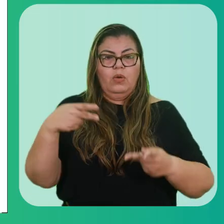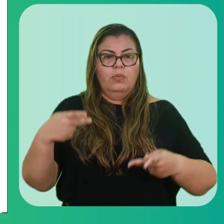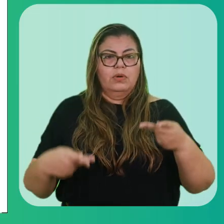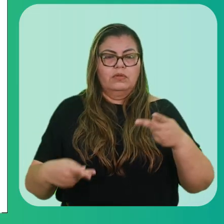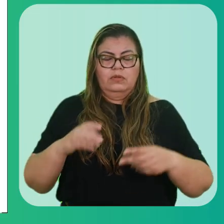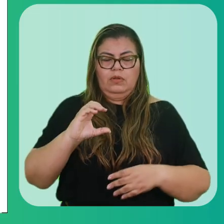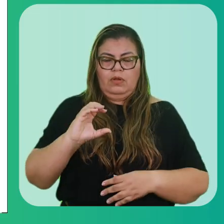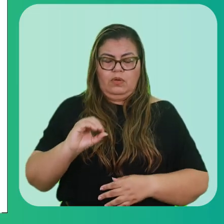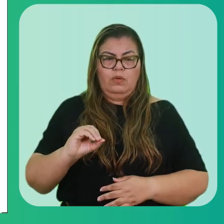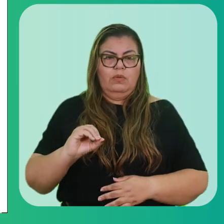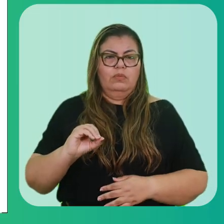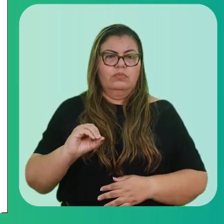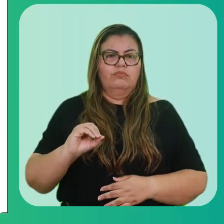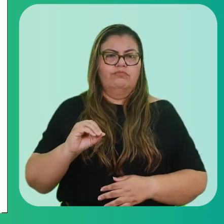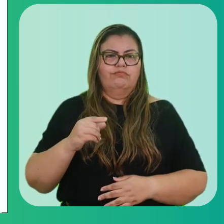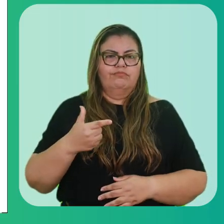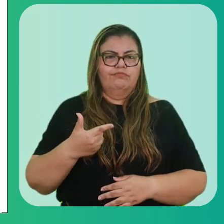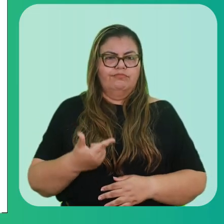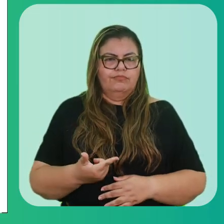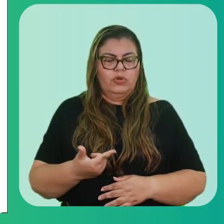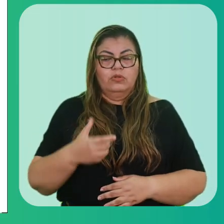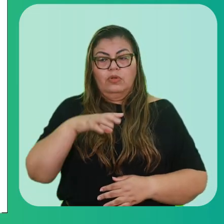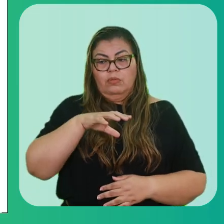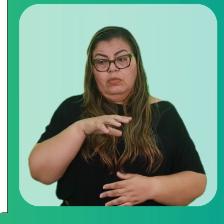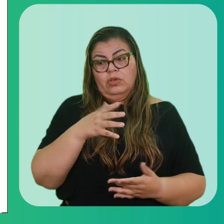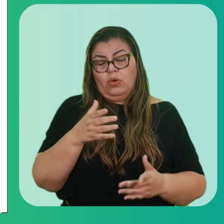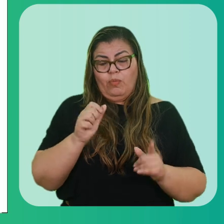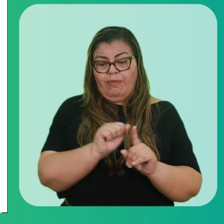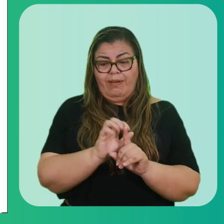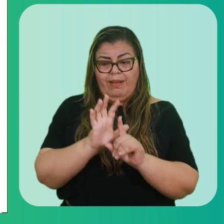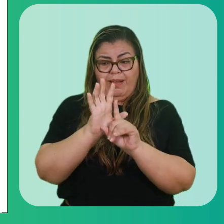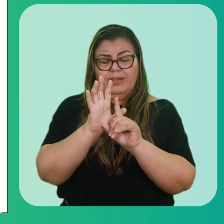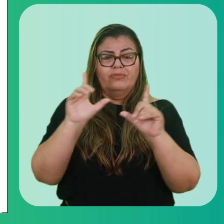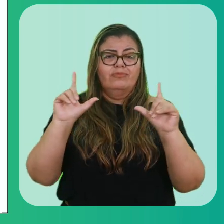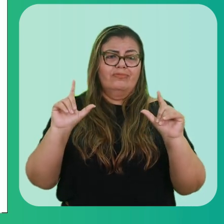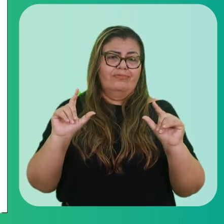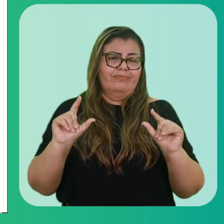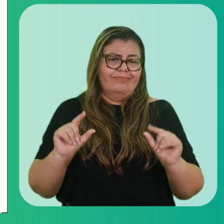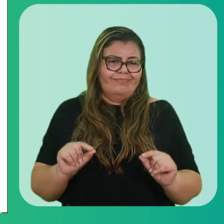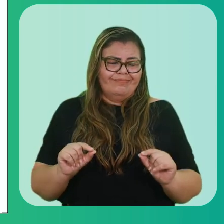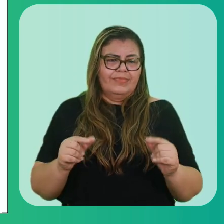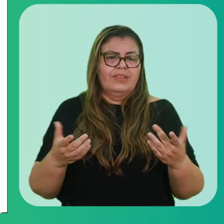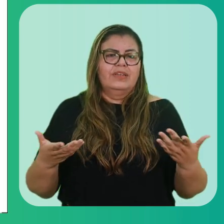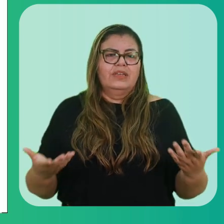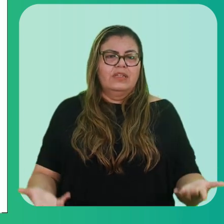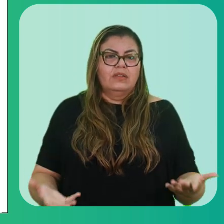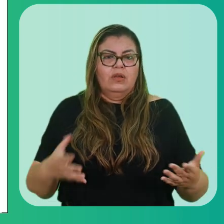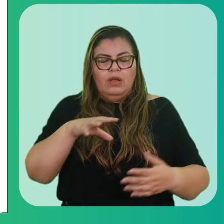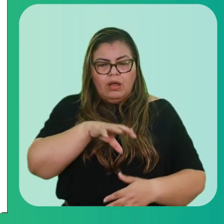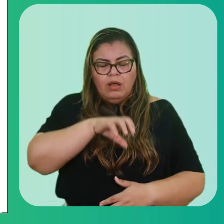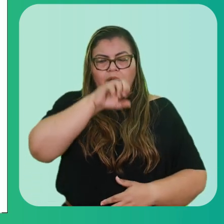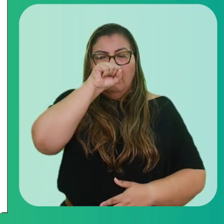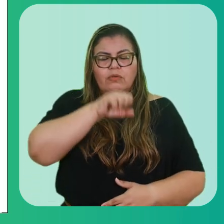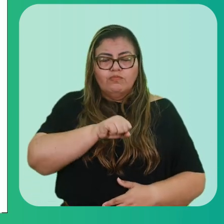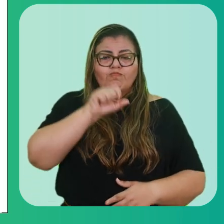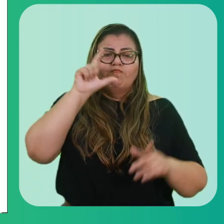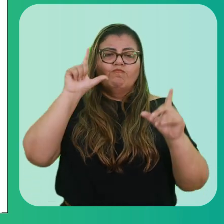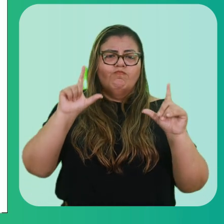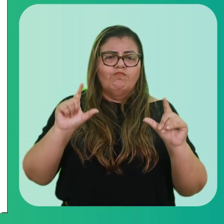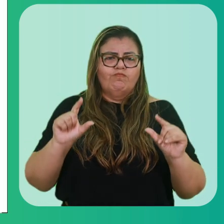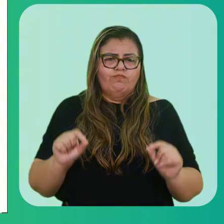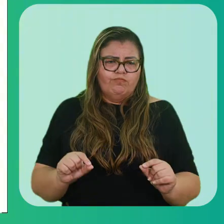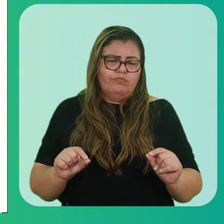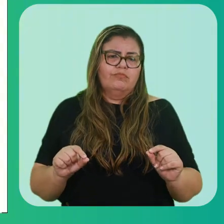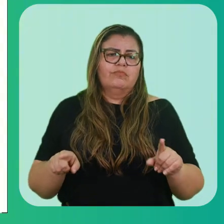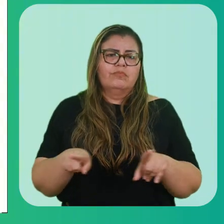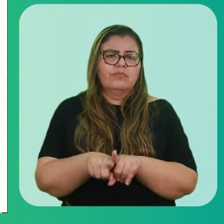do oxigênio, já que a quantidade de gás acabou diminuída pela questão da altitude. A redução da oxigenação sanguínea,